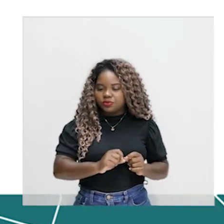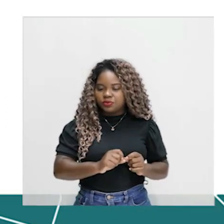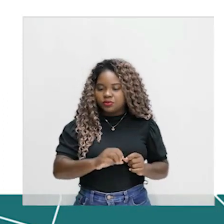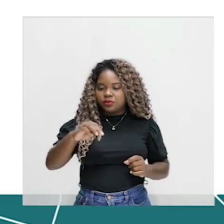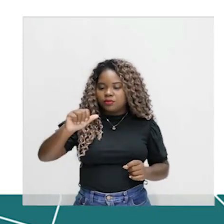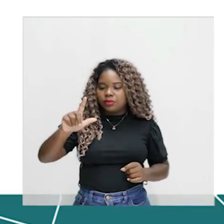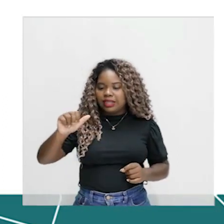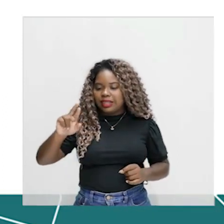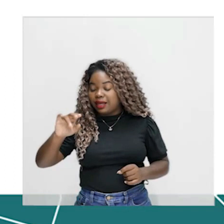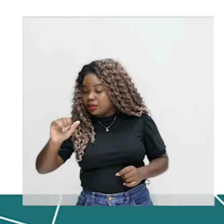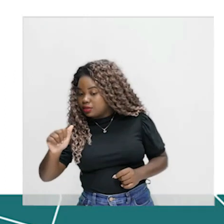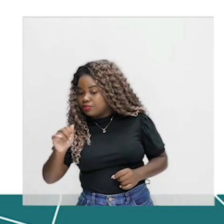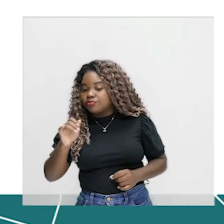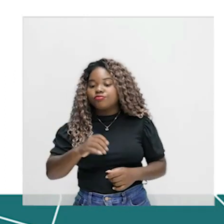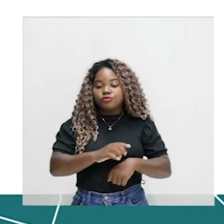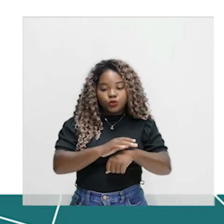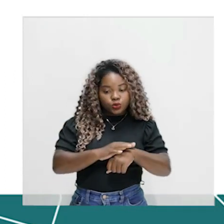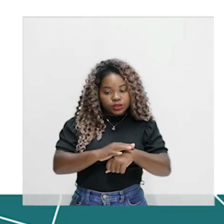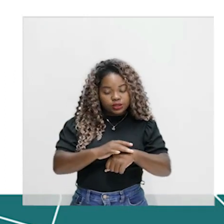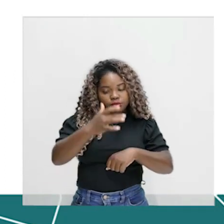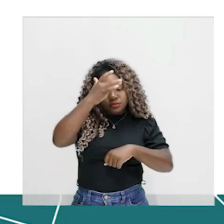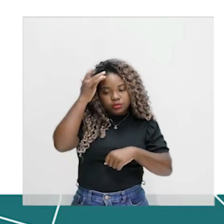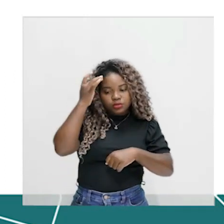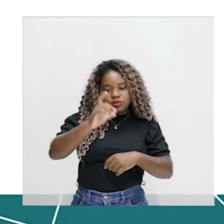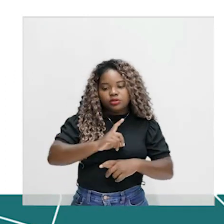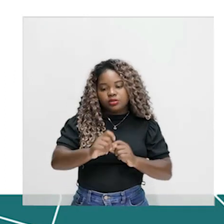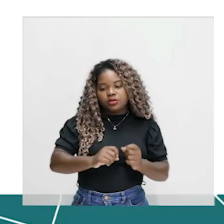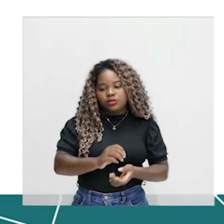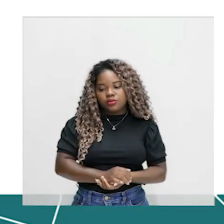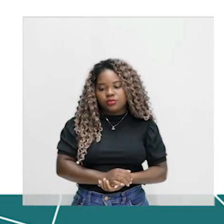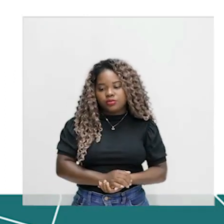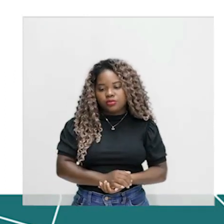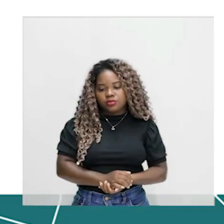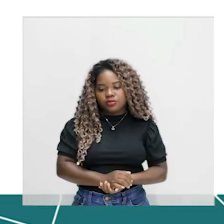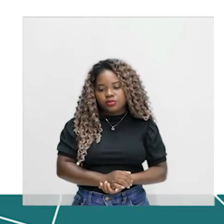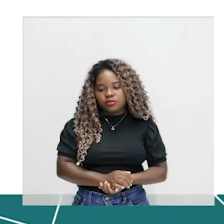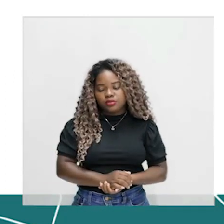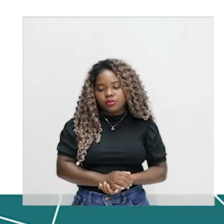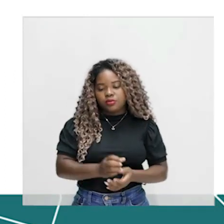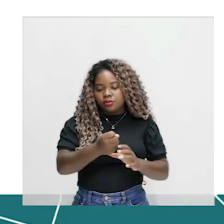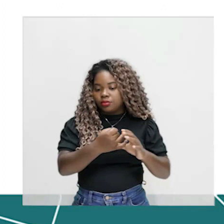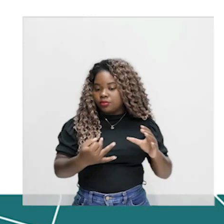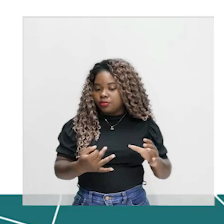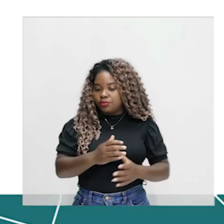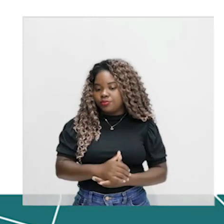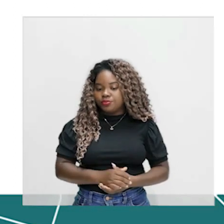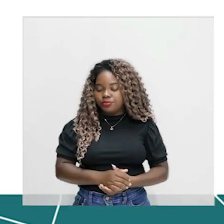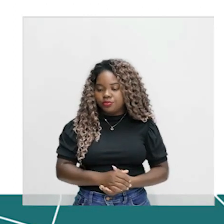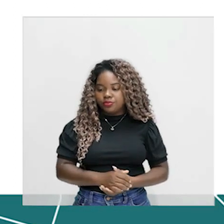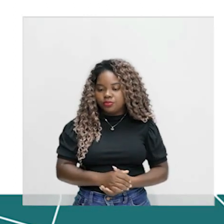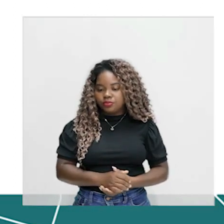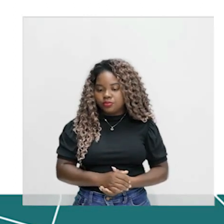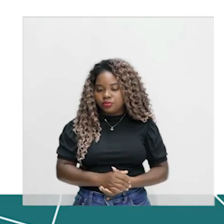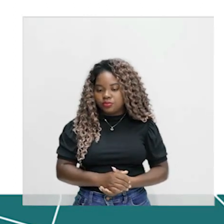malária por exemplo os indivíduos que tem que são heterozigóticos para essa característica para anemia falciforme